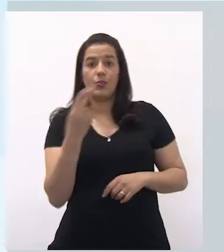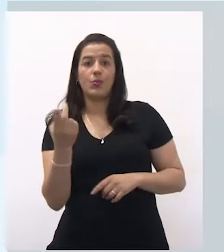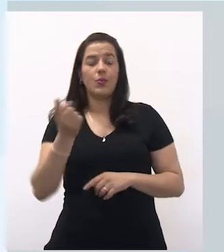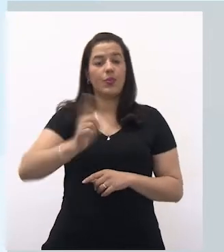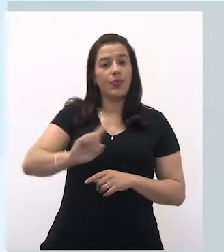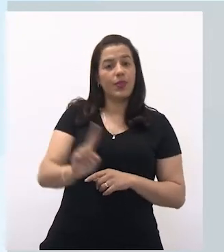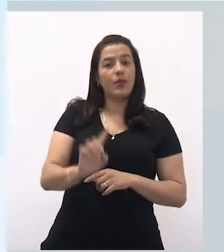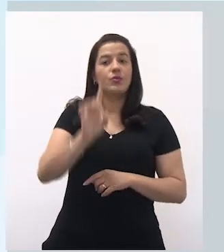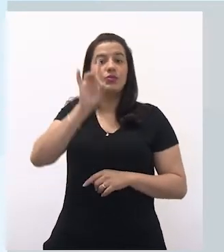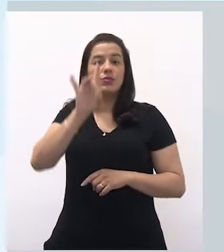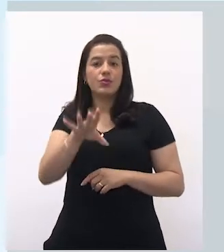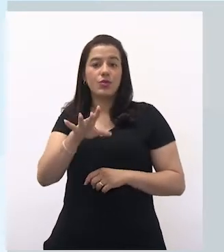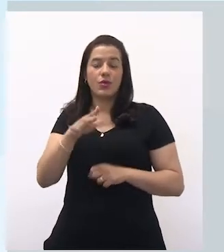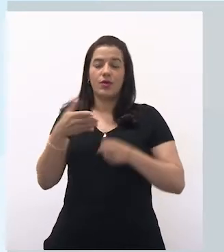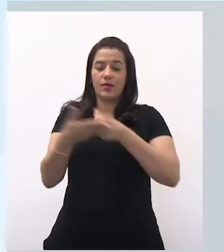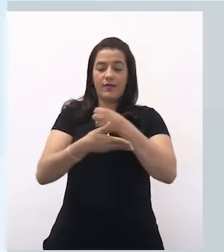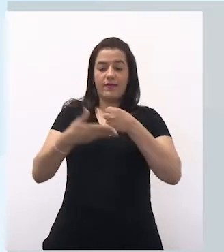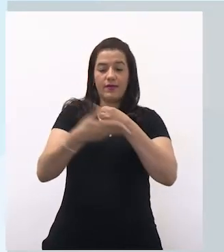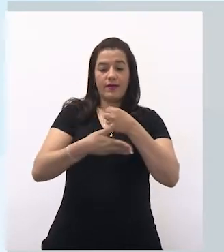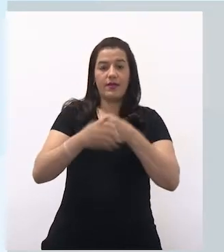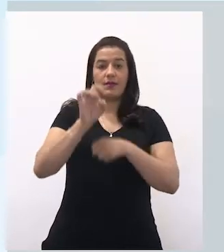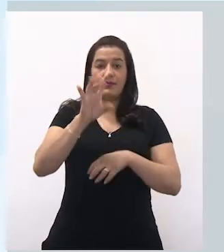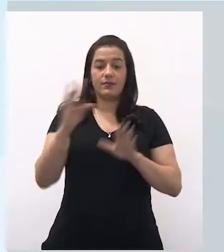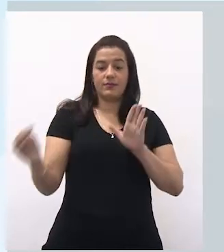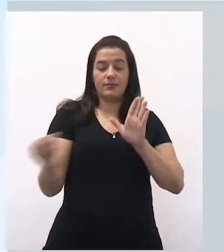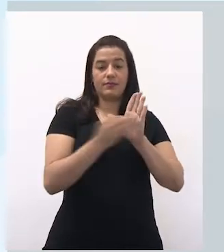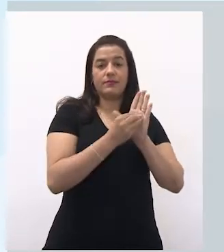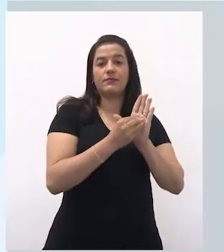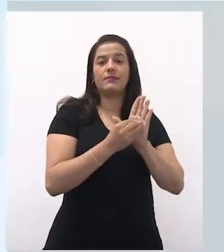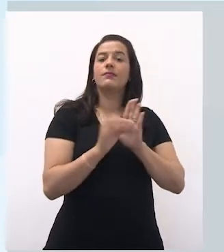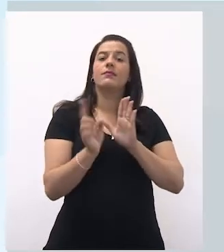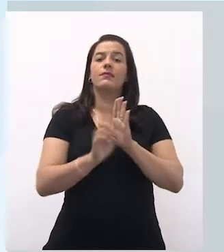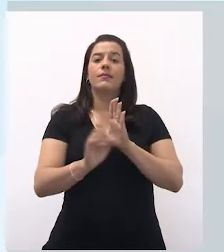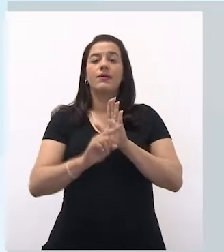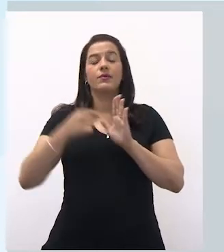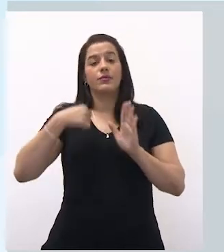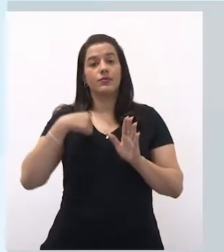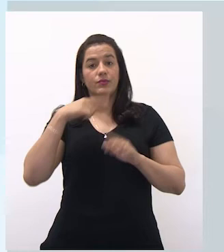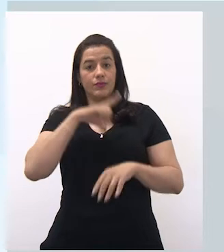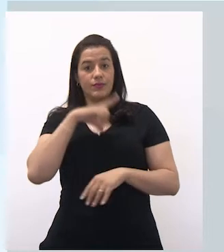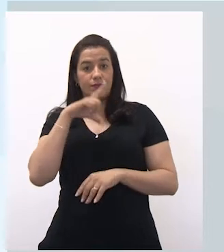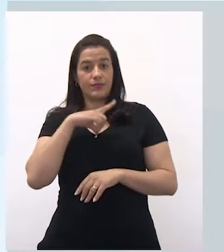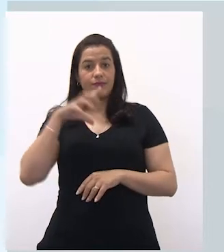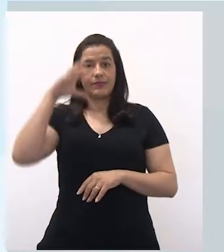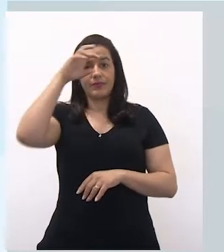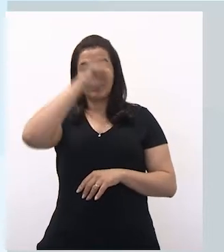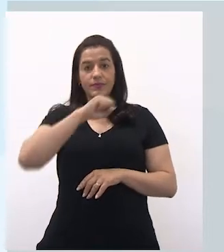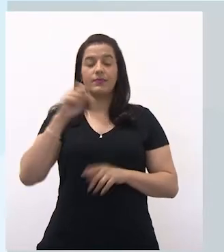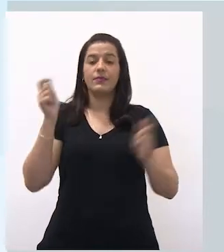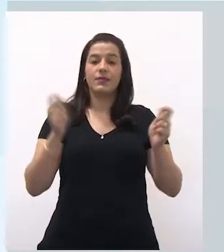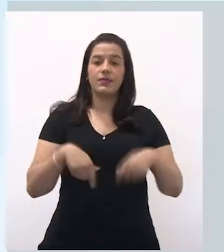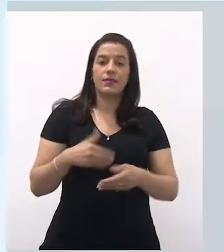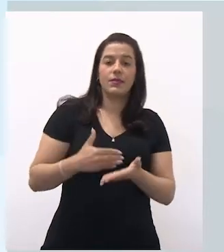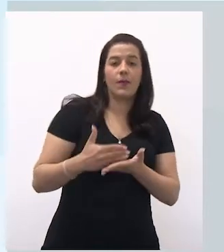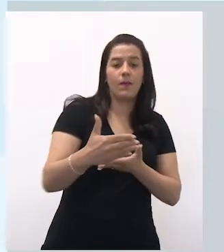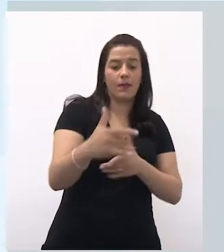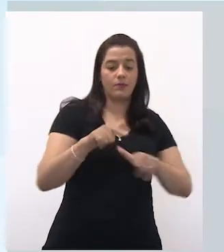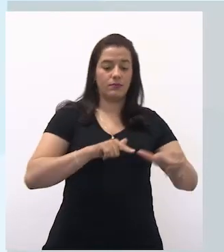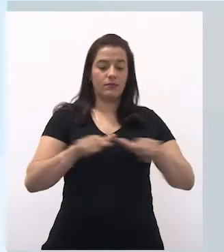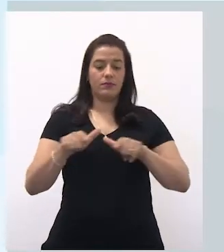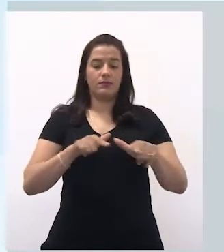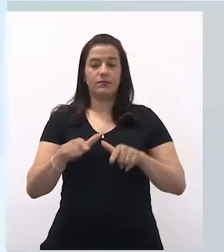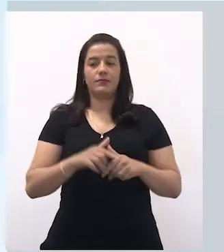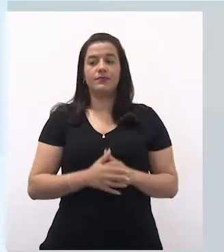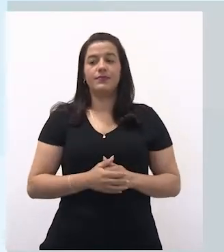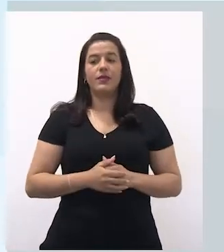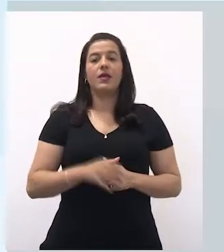não basta só avaliar e ter uma nota. Porque quando eu tenho uma nota, aí é que começa o meu trabalho.